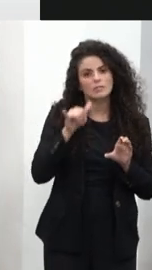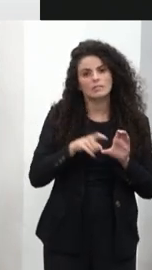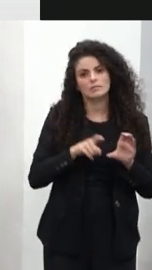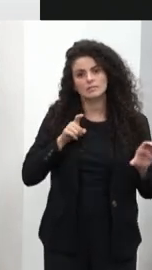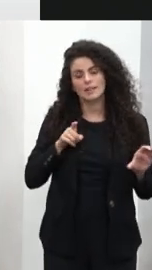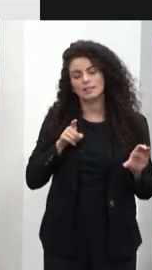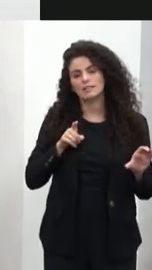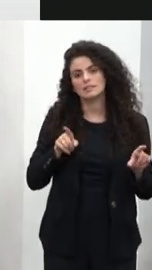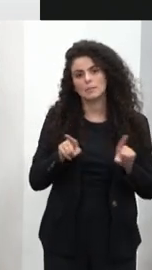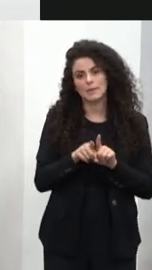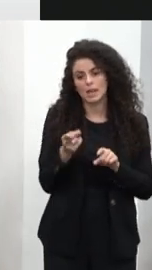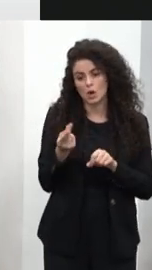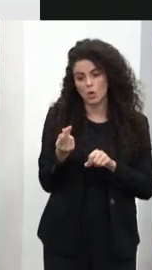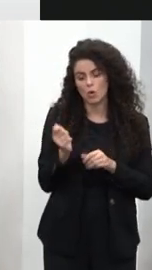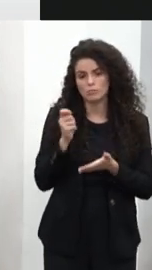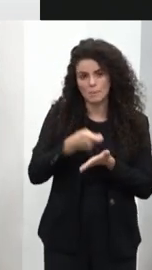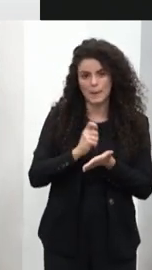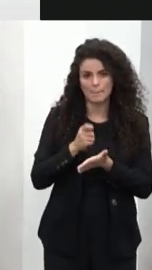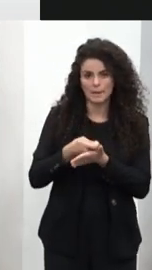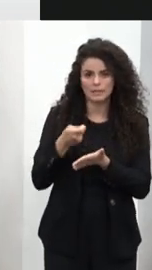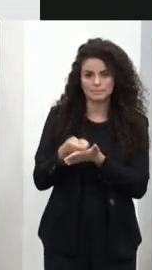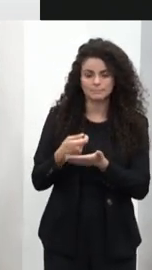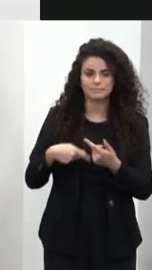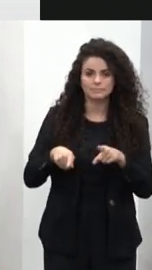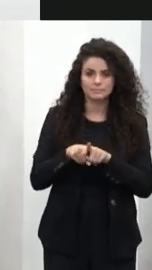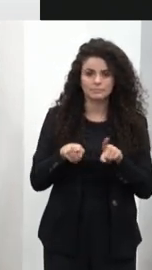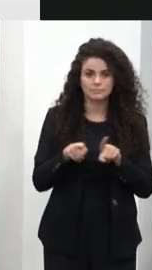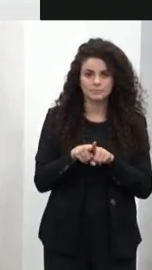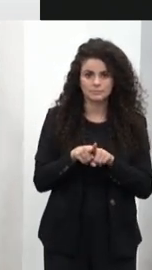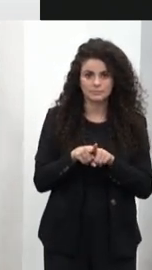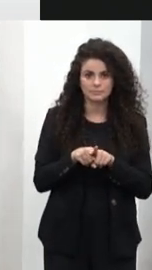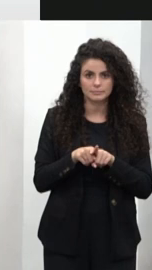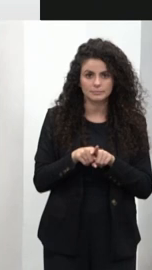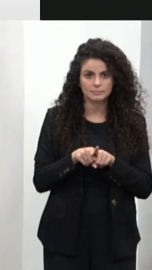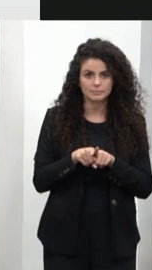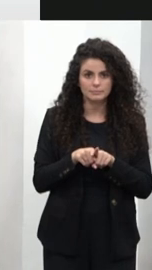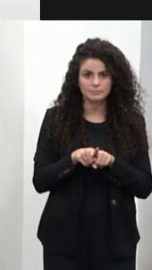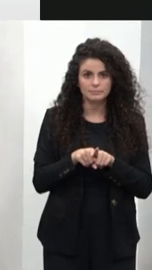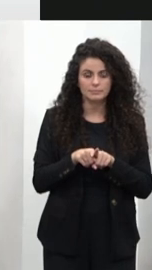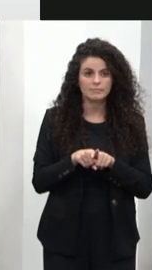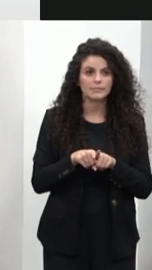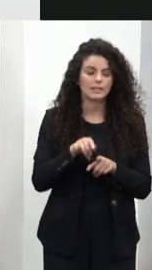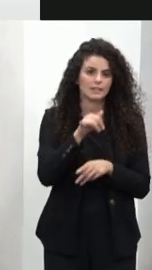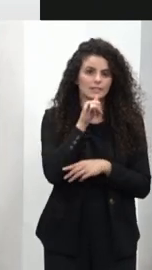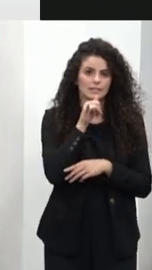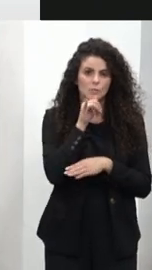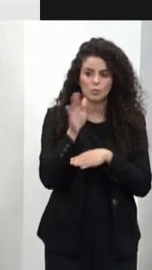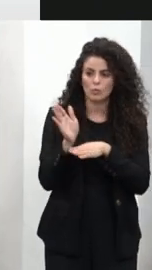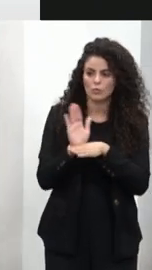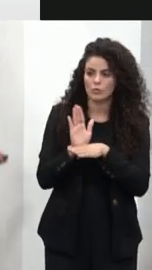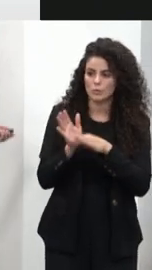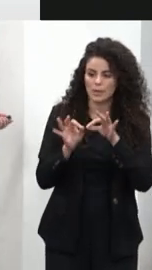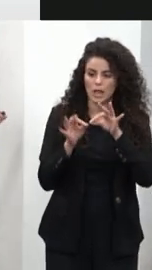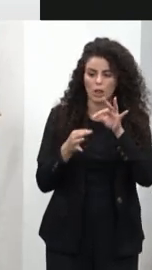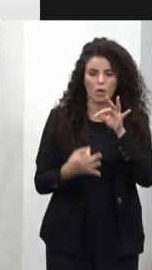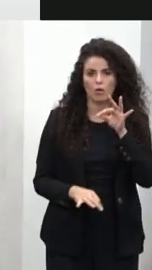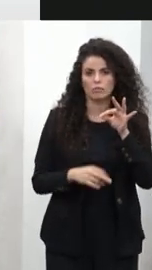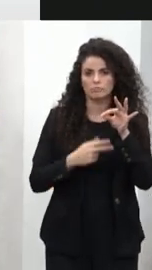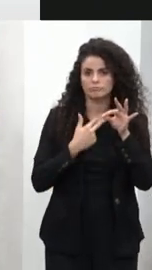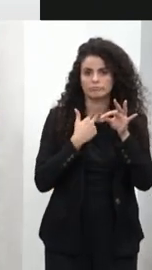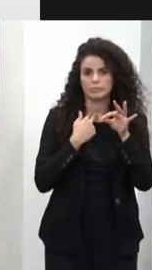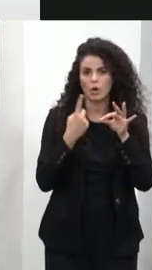que essa questão dos agentes dos agentes da União às vezes para realizar um filme de alonga-metragem não dá para fazer no prazo de